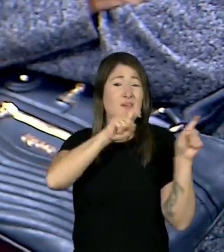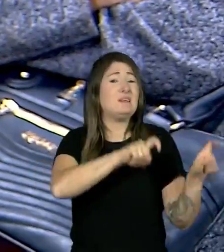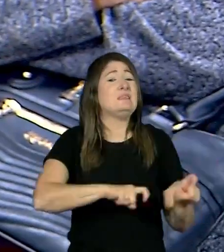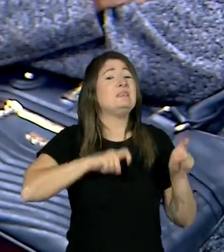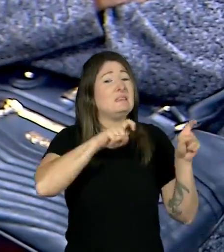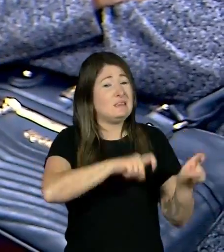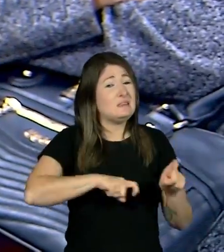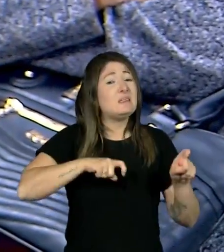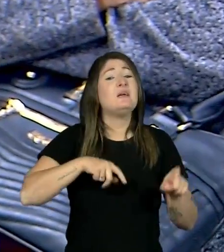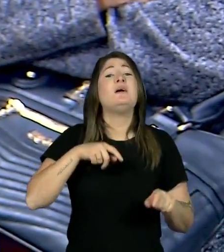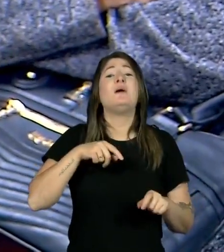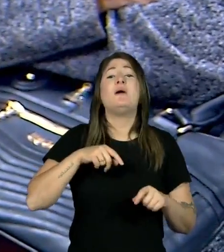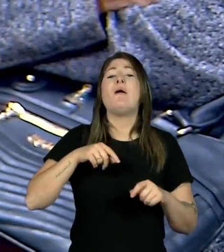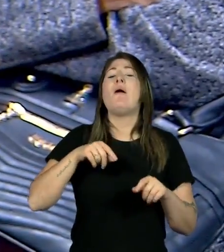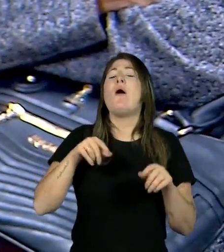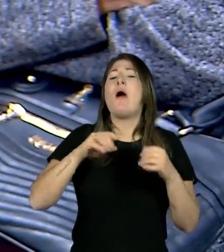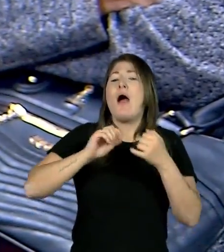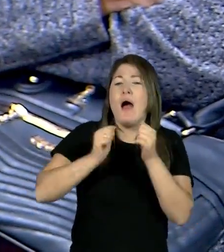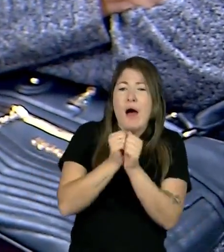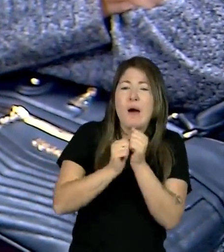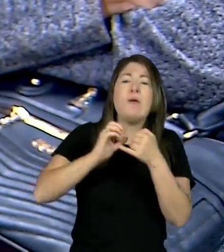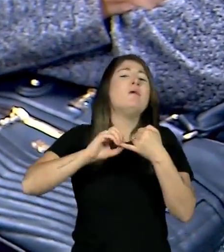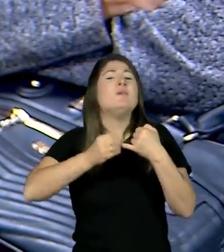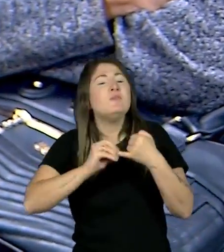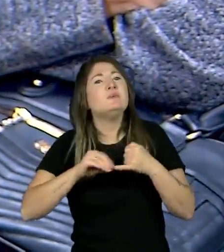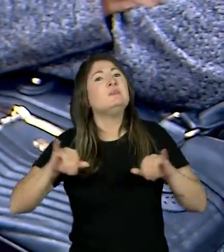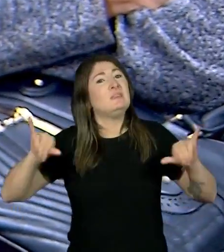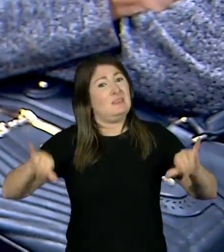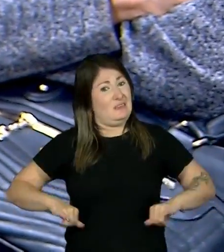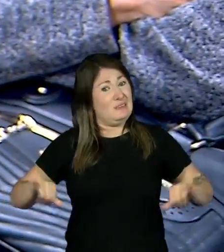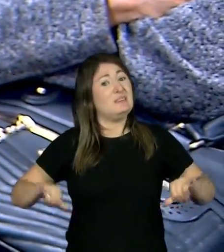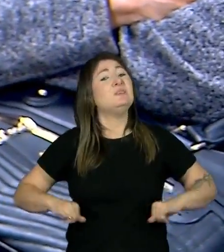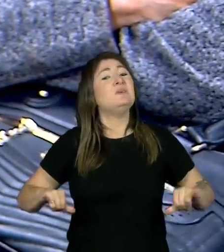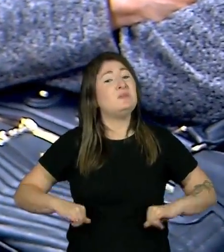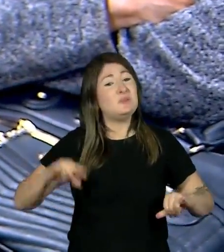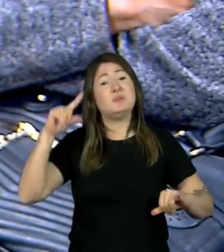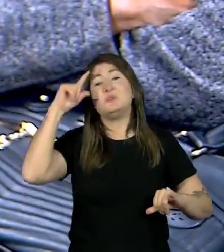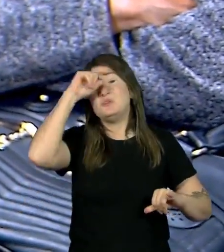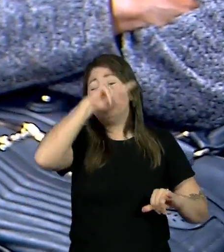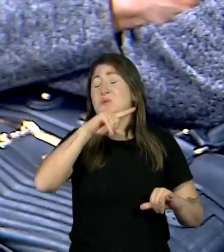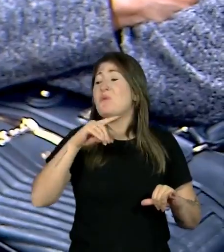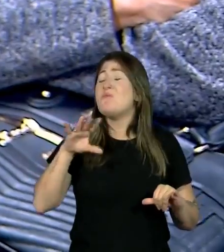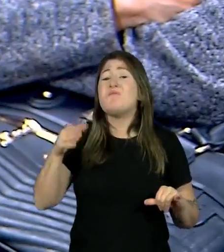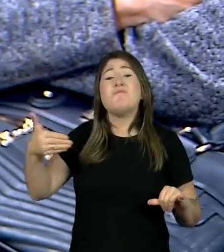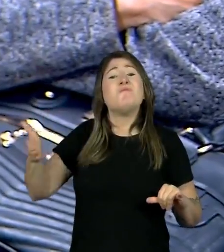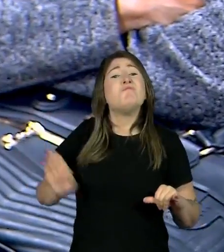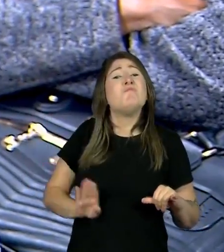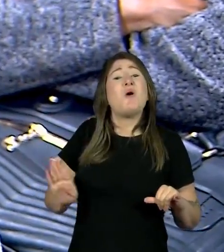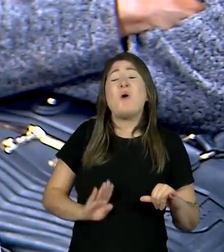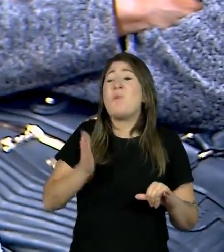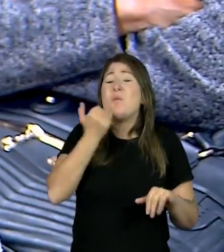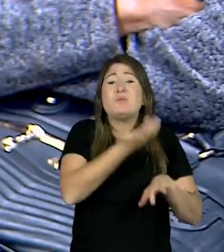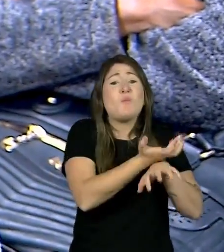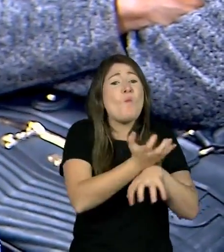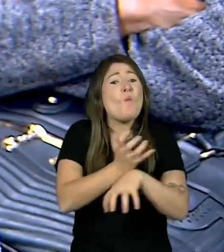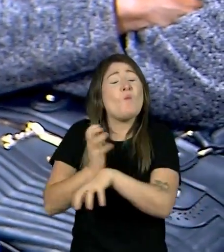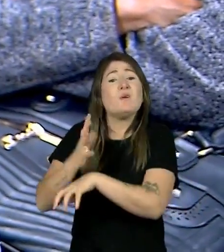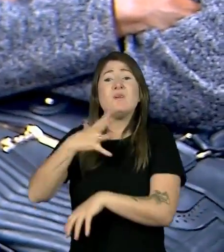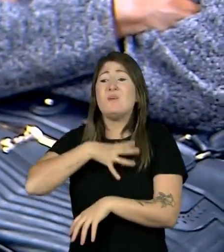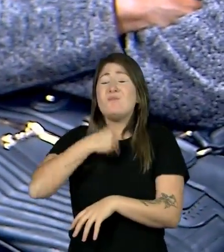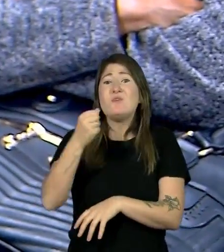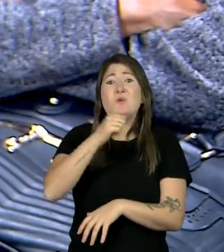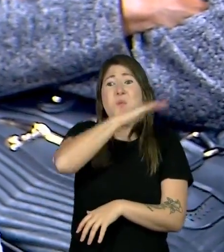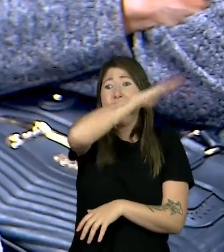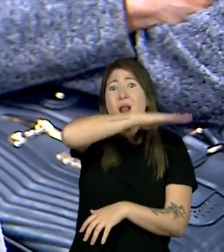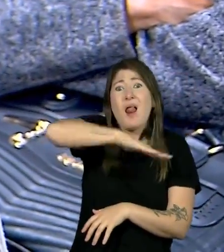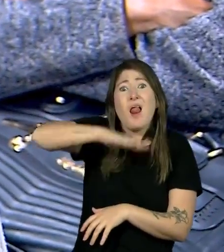feijão. E aquele sofrimento, passando necessidade, né? Comendo, dando para os filhos aquele